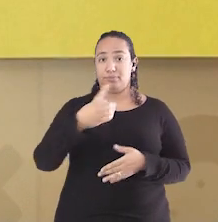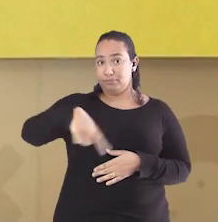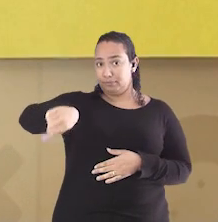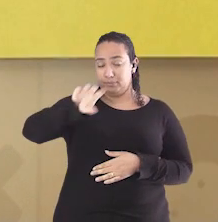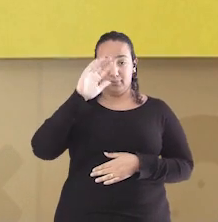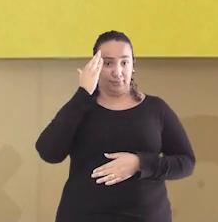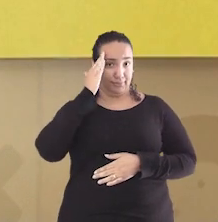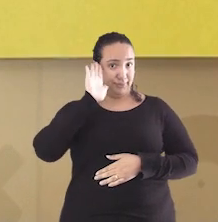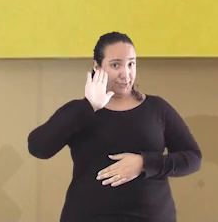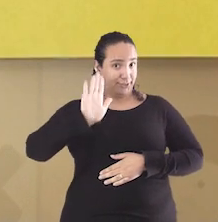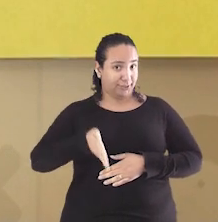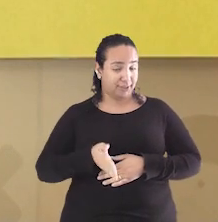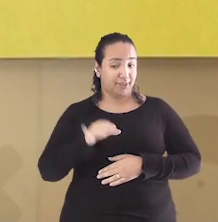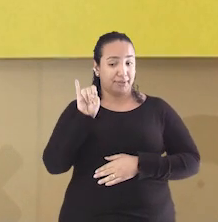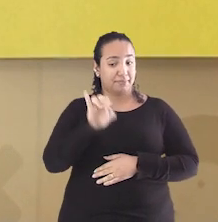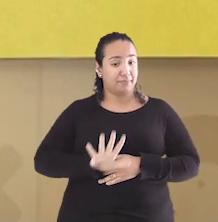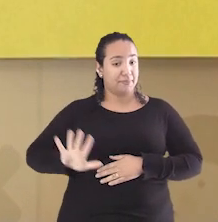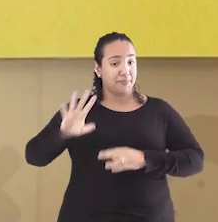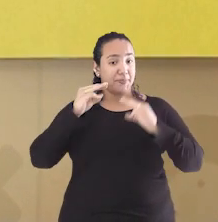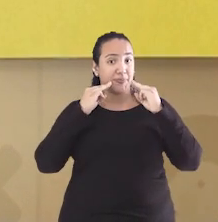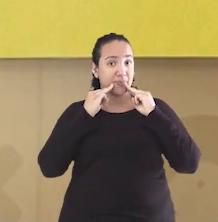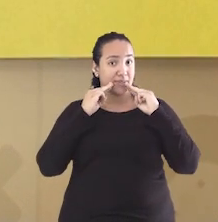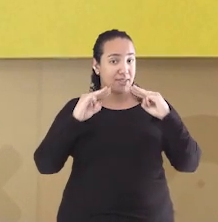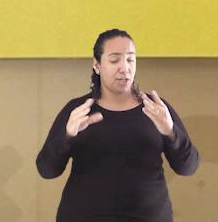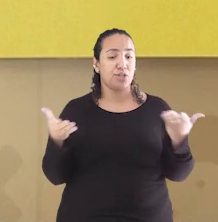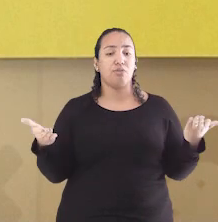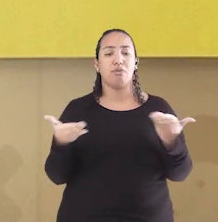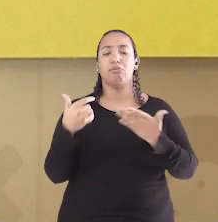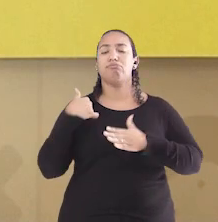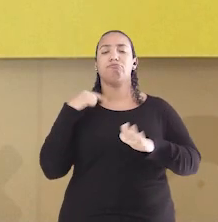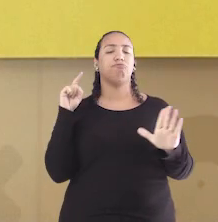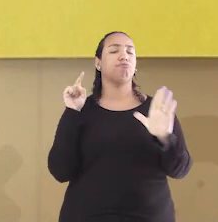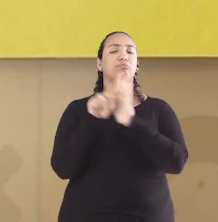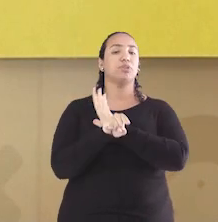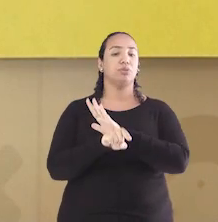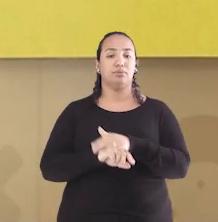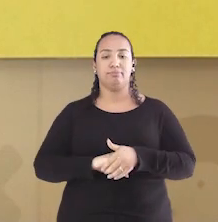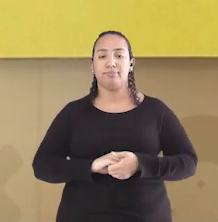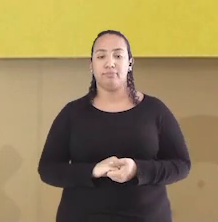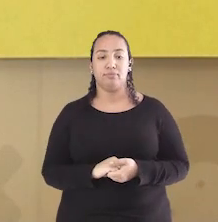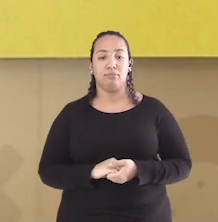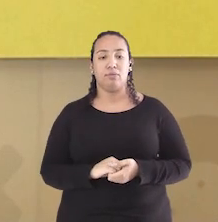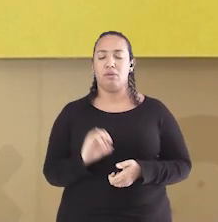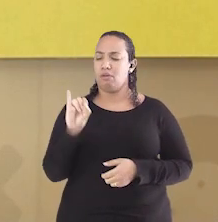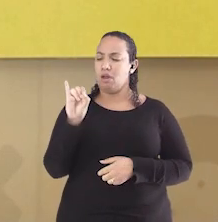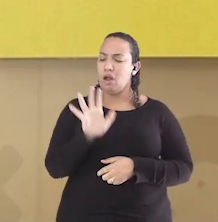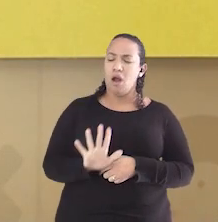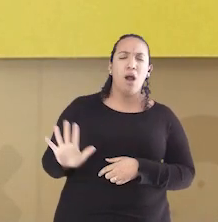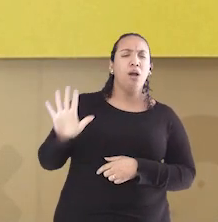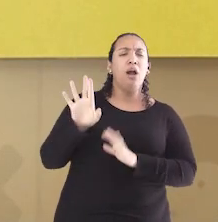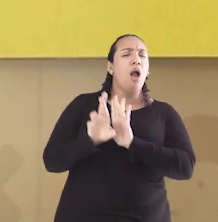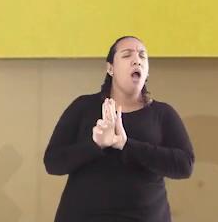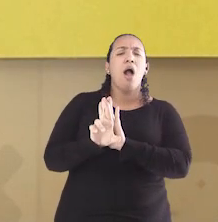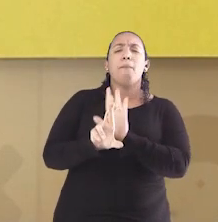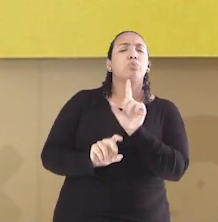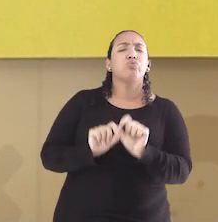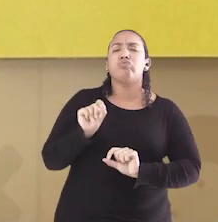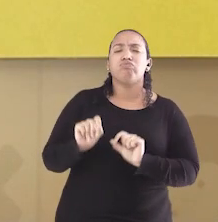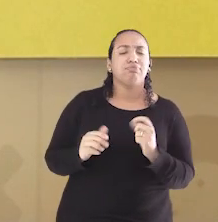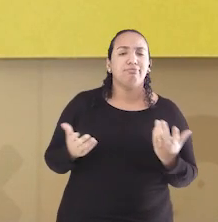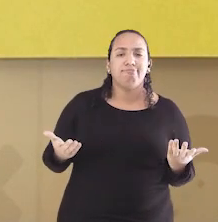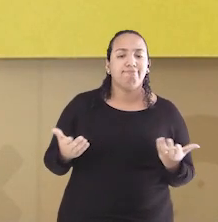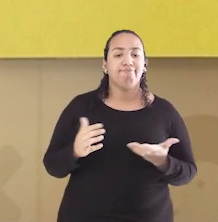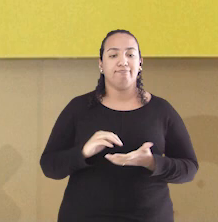que já entendemos sobre a mensagem que essa imagem nos passa, a pergunta é: o que representa essa imagem